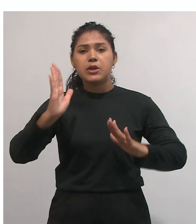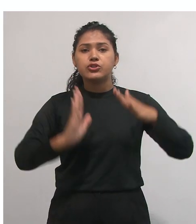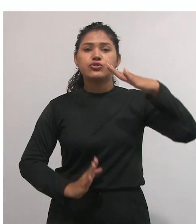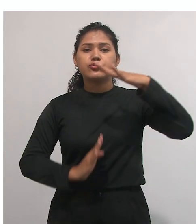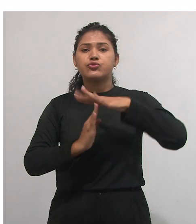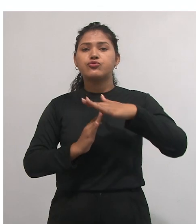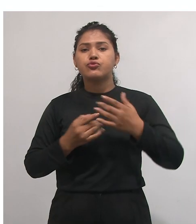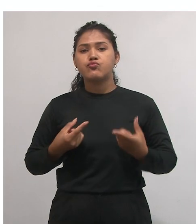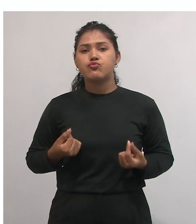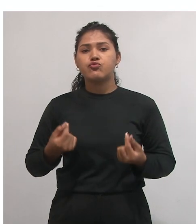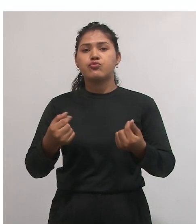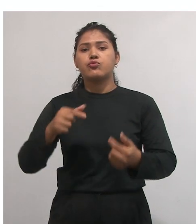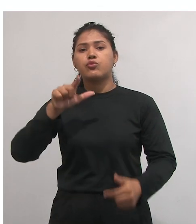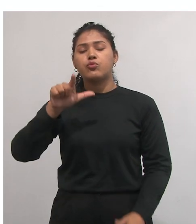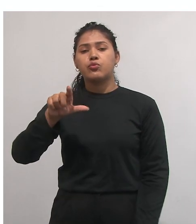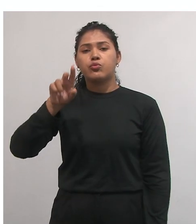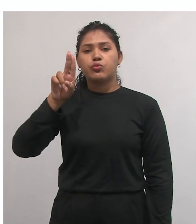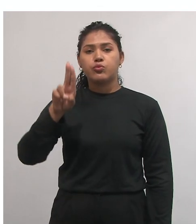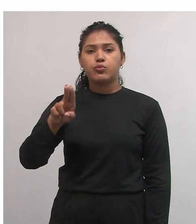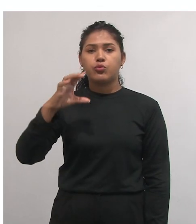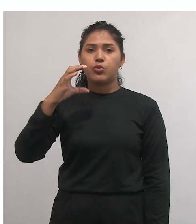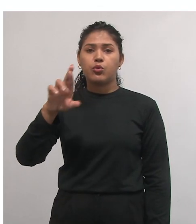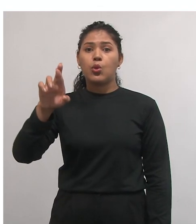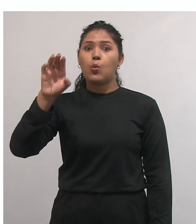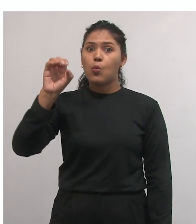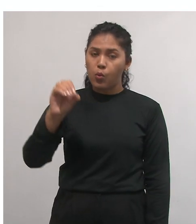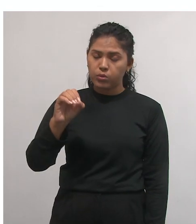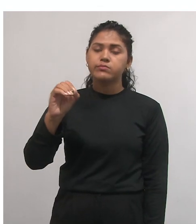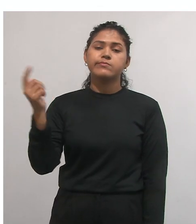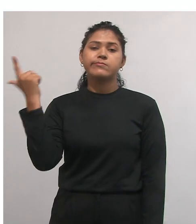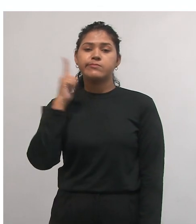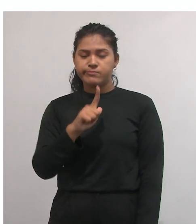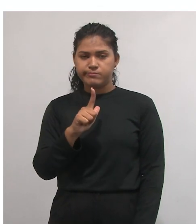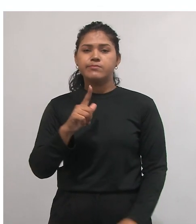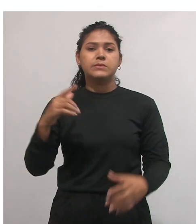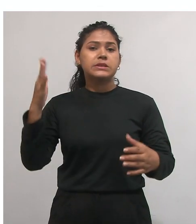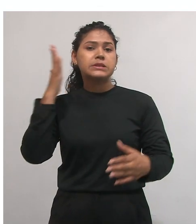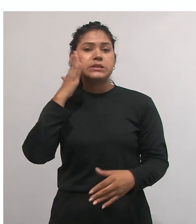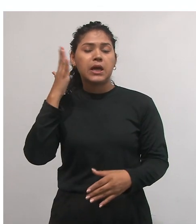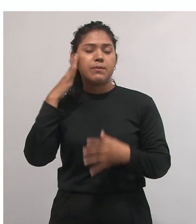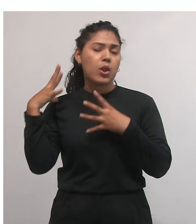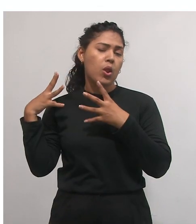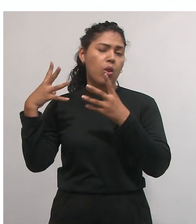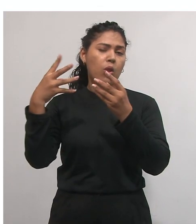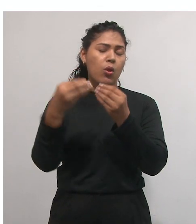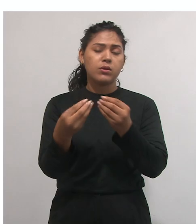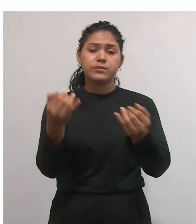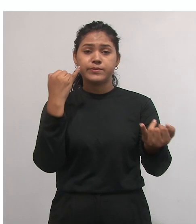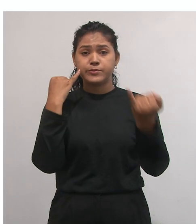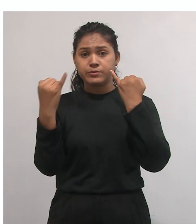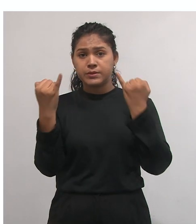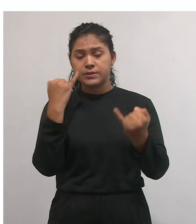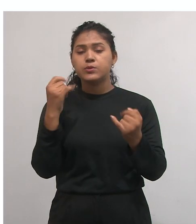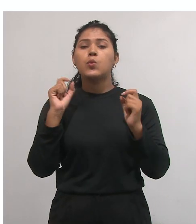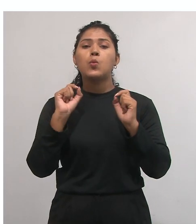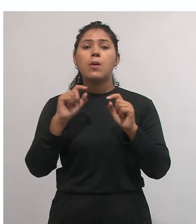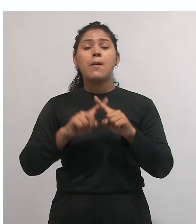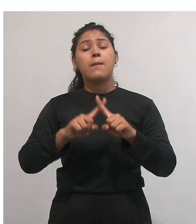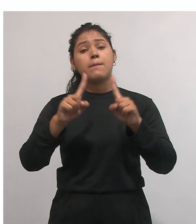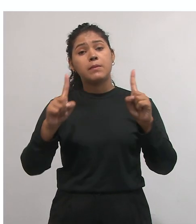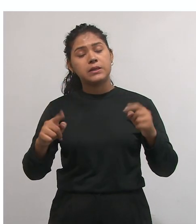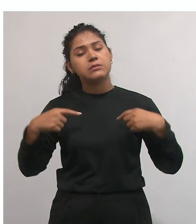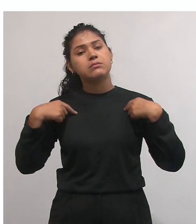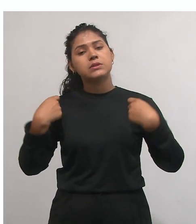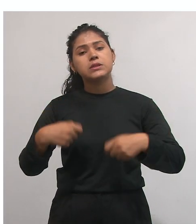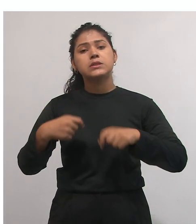de lucratividade no negócio. Então, eu preciso mapear todas essas informações. Para